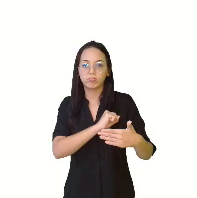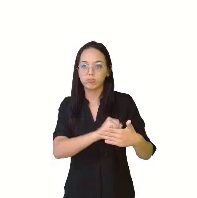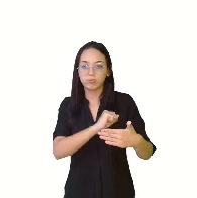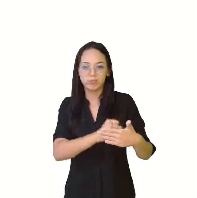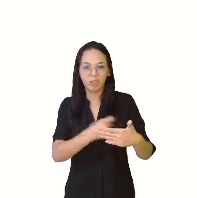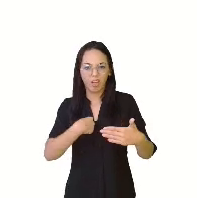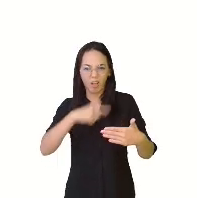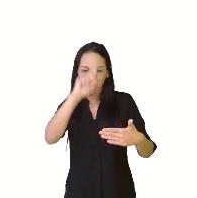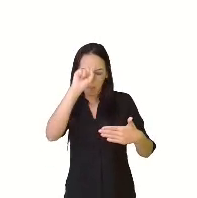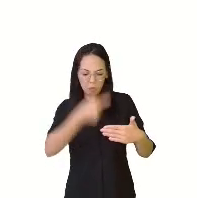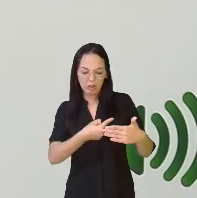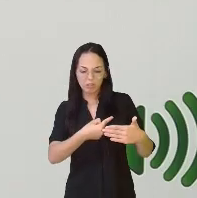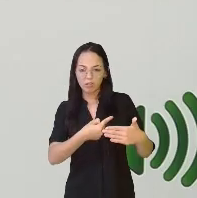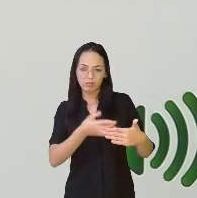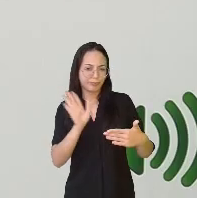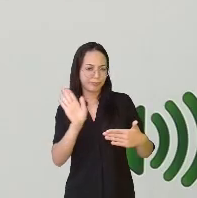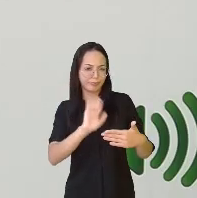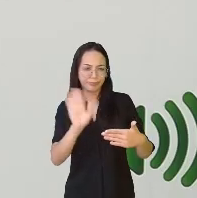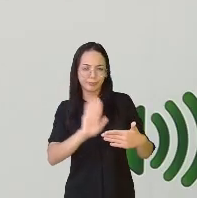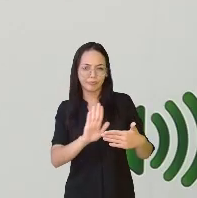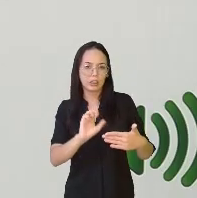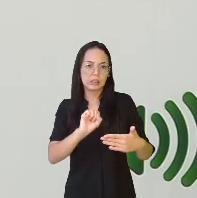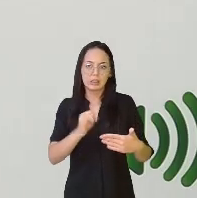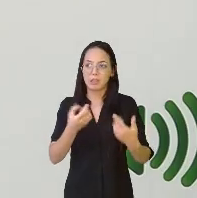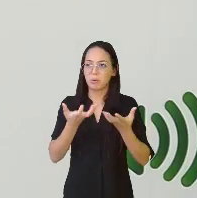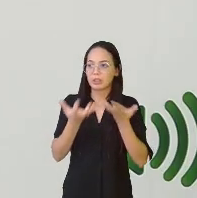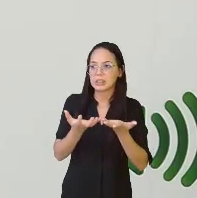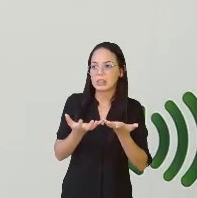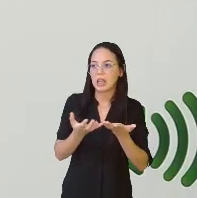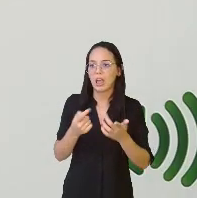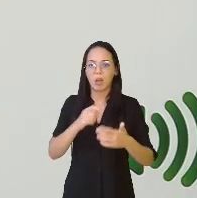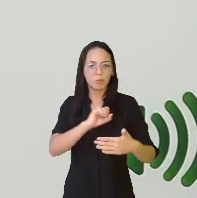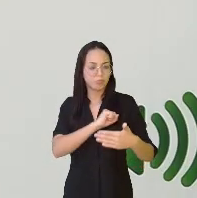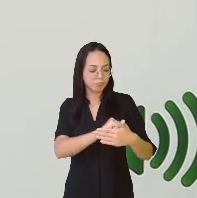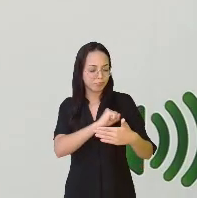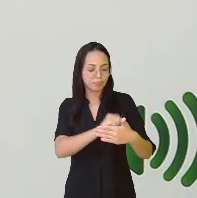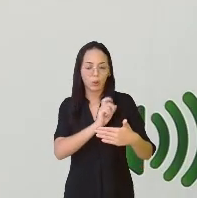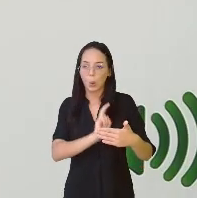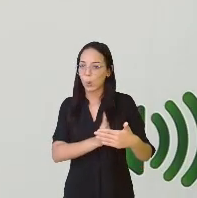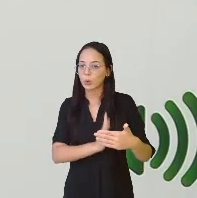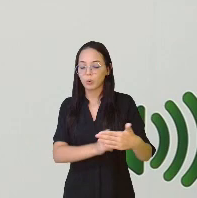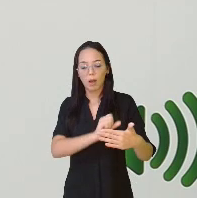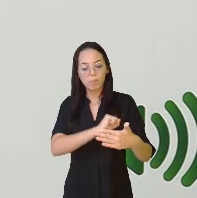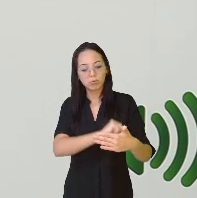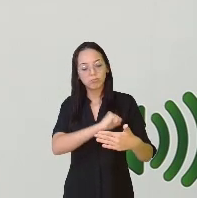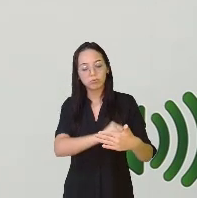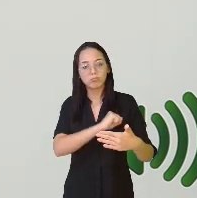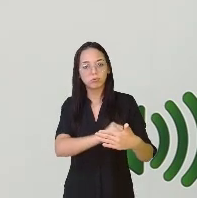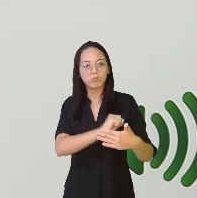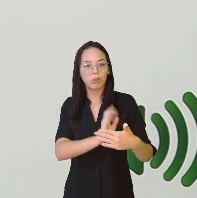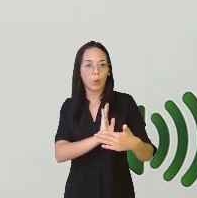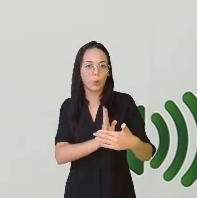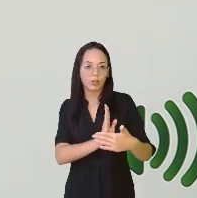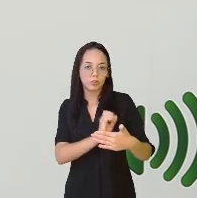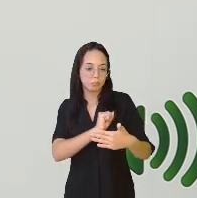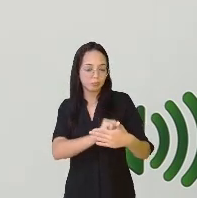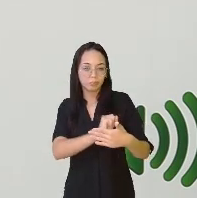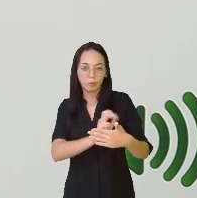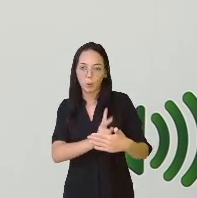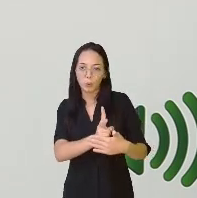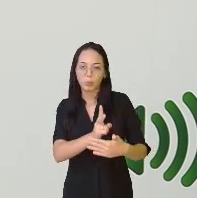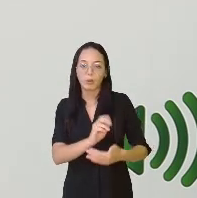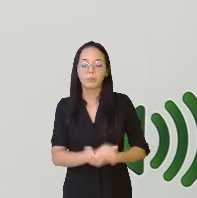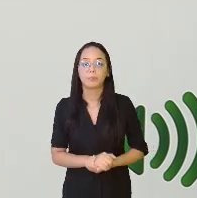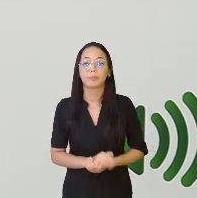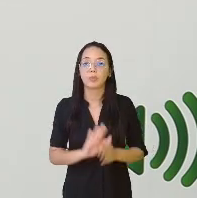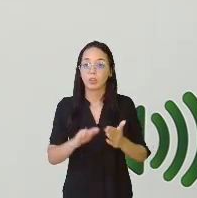ser humano. Se a gente quiser ou não, o nosso coração ele vai bater, certo? O